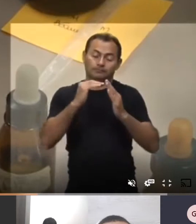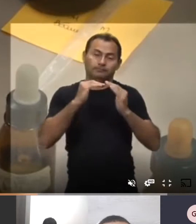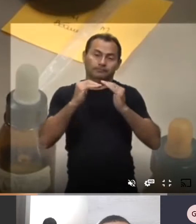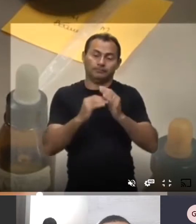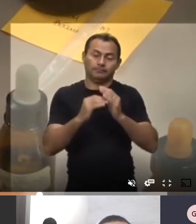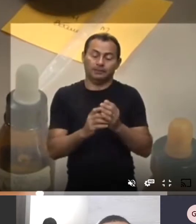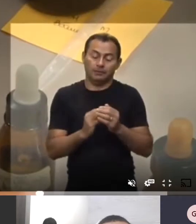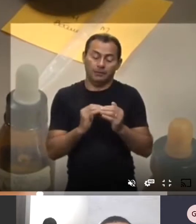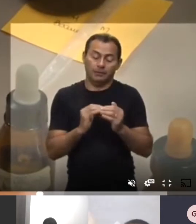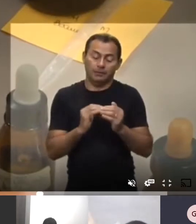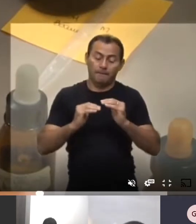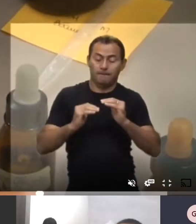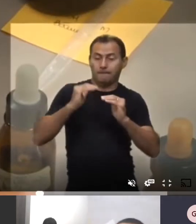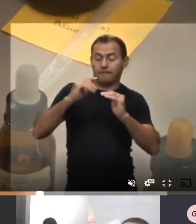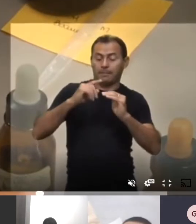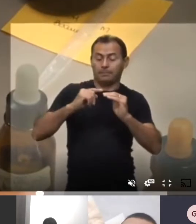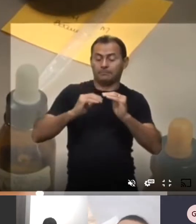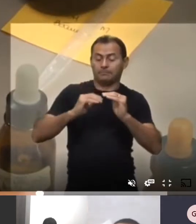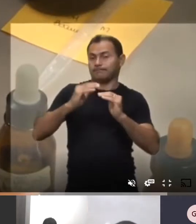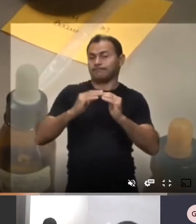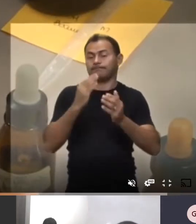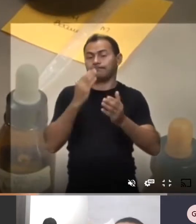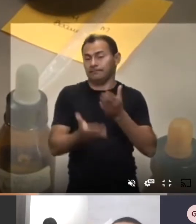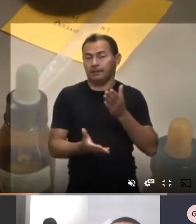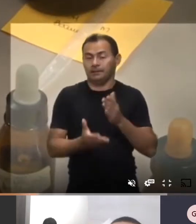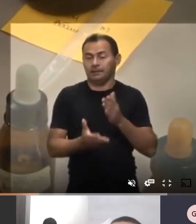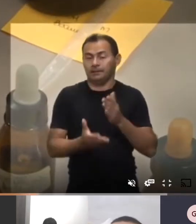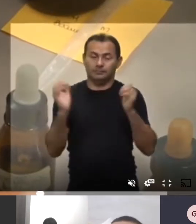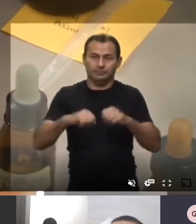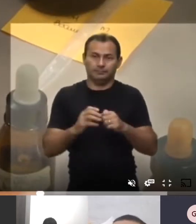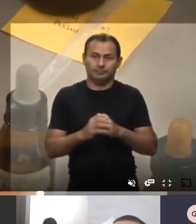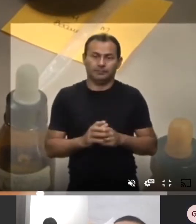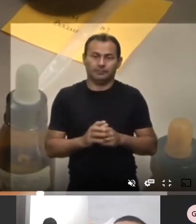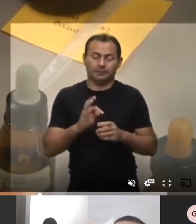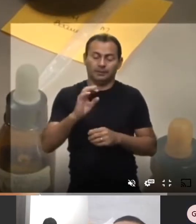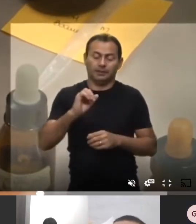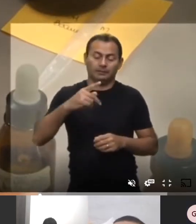Então, no tampão acetato com pH de 5,9,